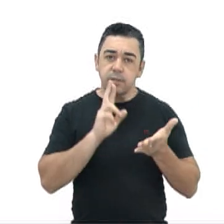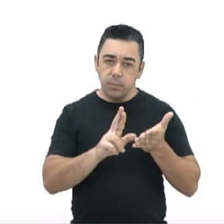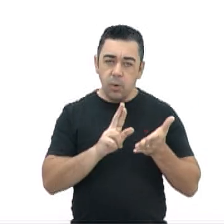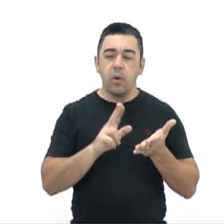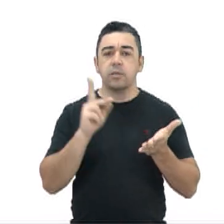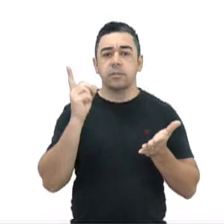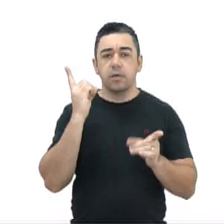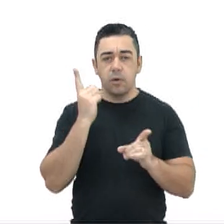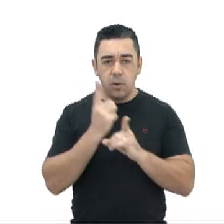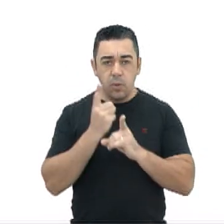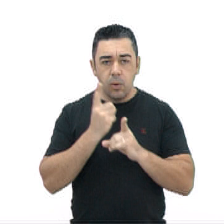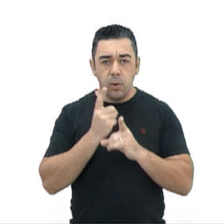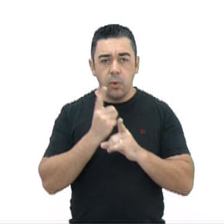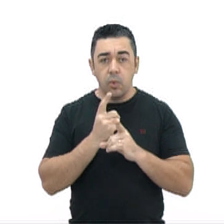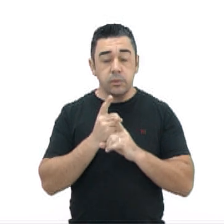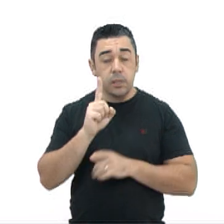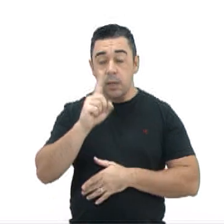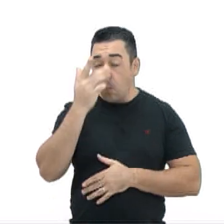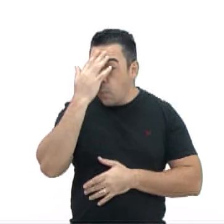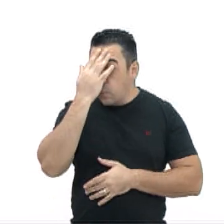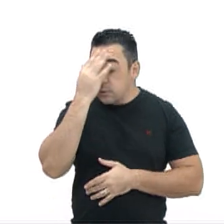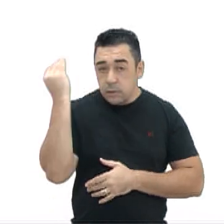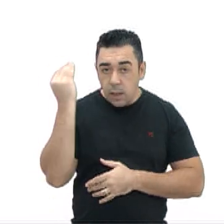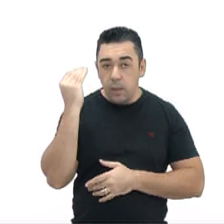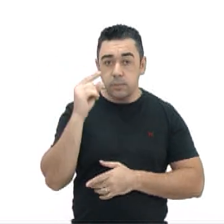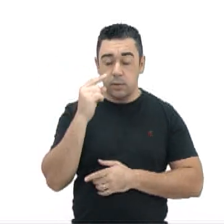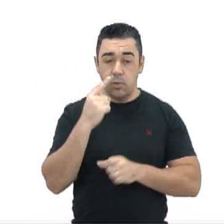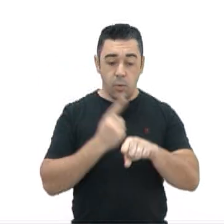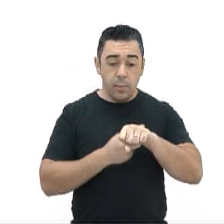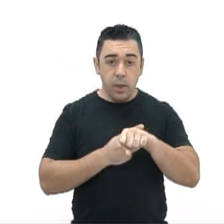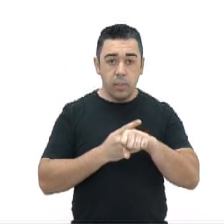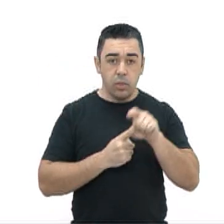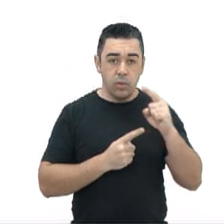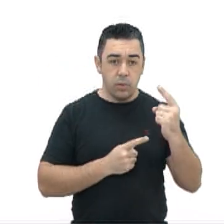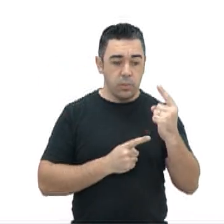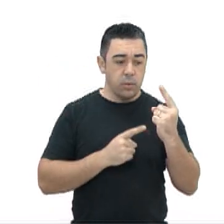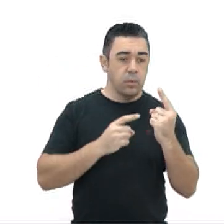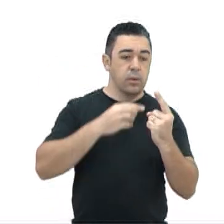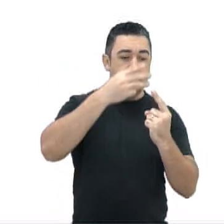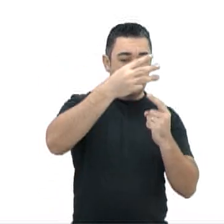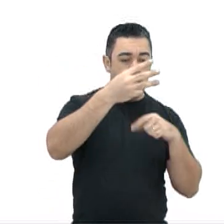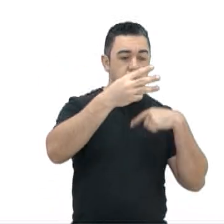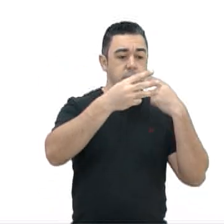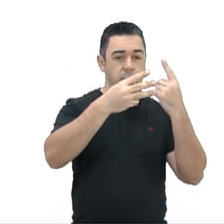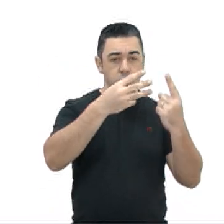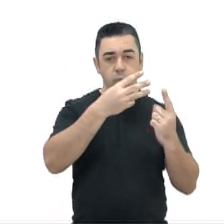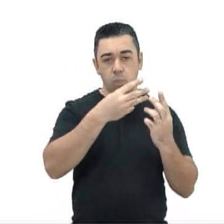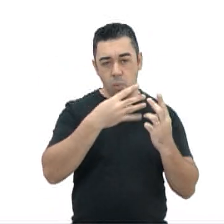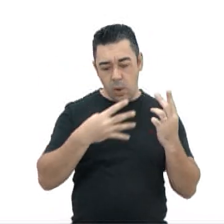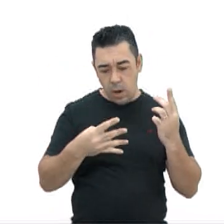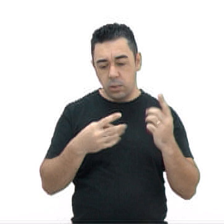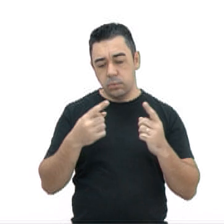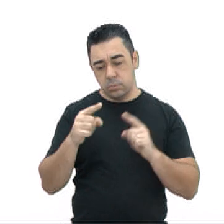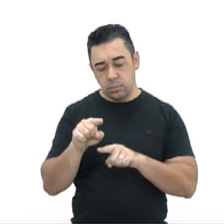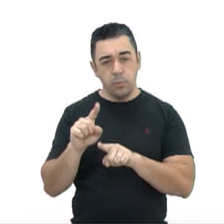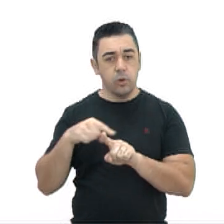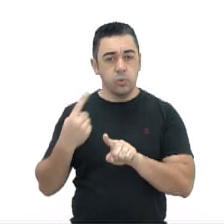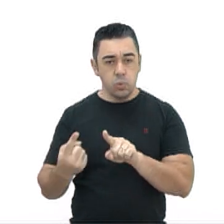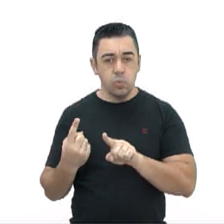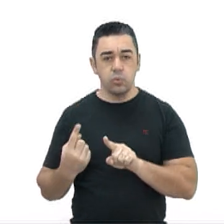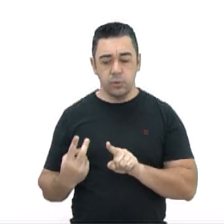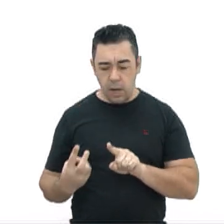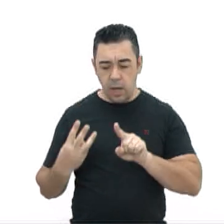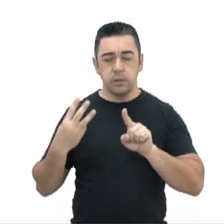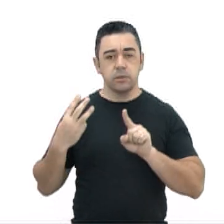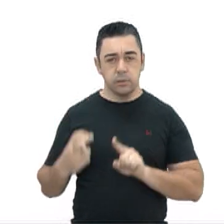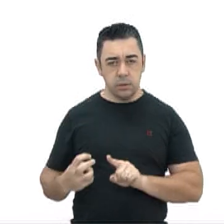Só fazer a subtração. Não esquece que quando chegar aqui, você faz 3 mais 1, 4 e no final coloca 1, ok? Mesma